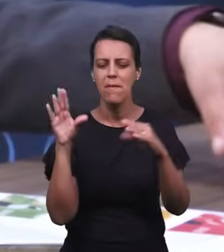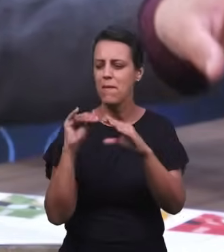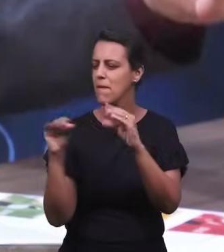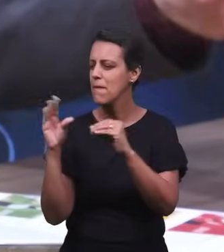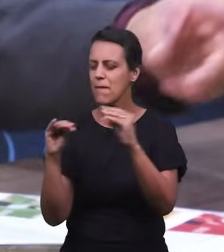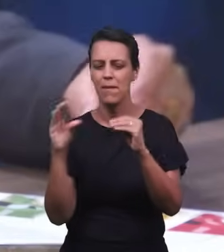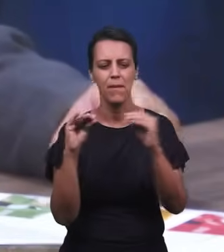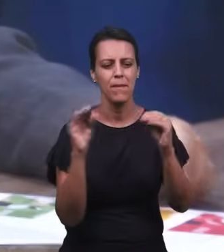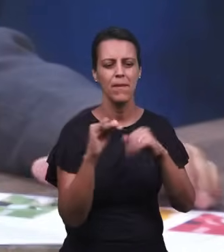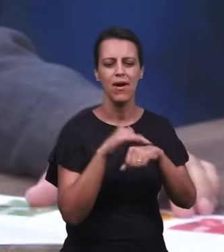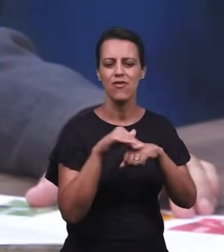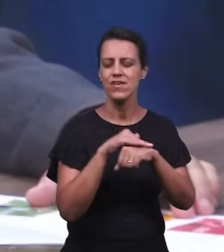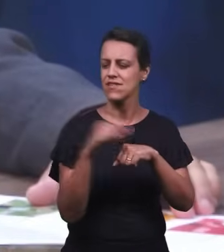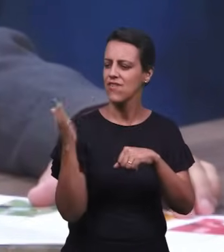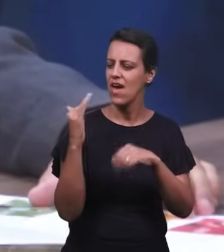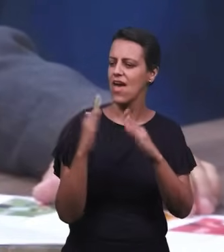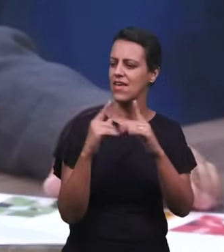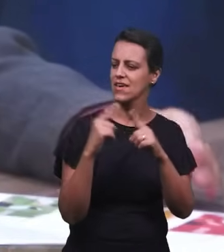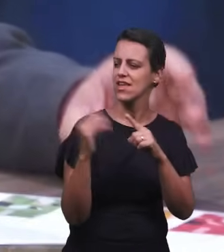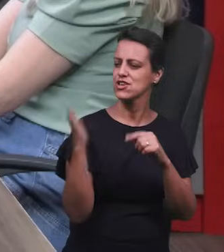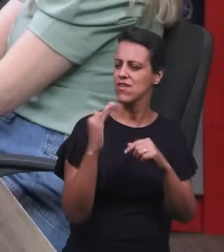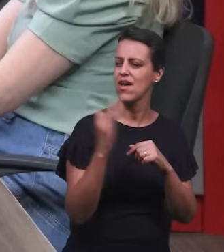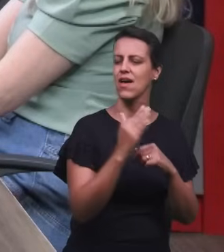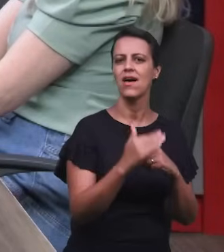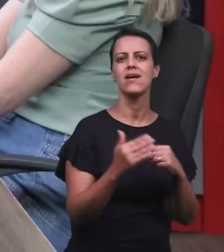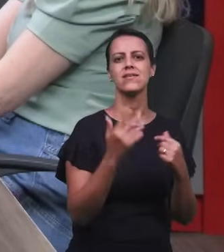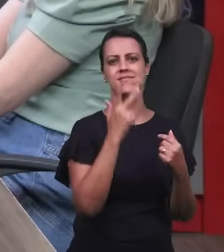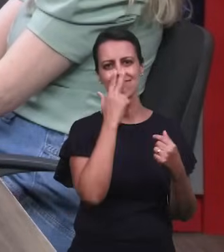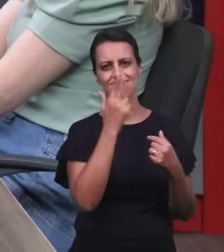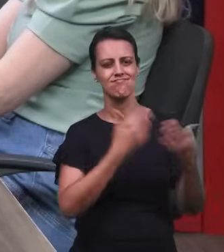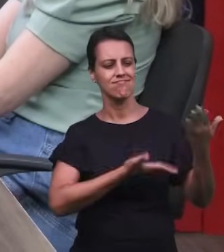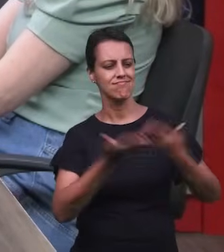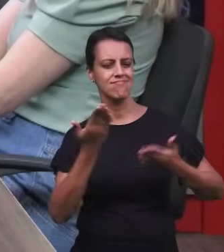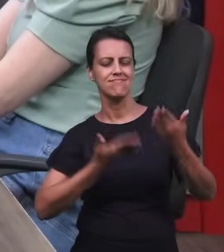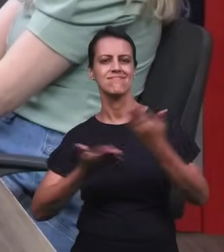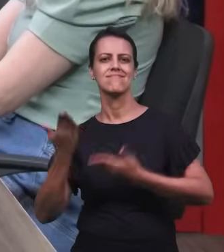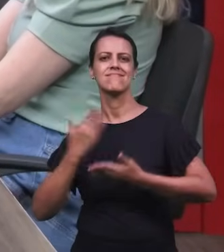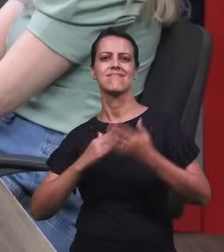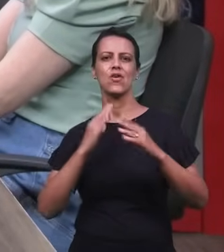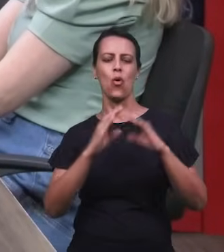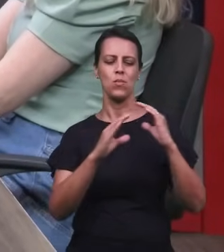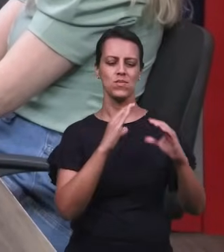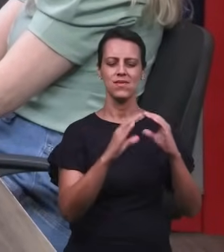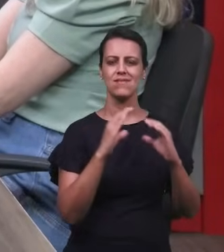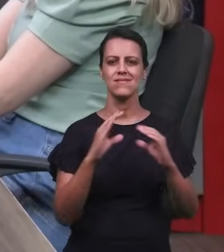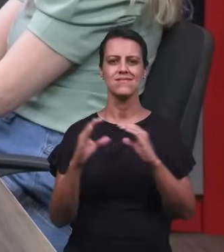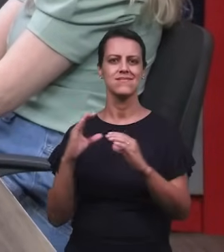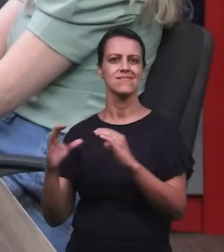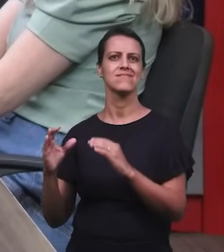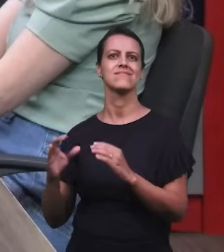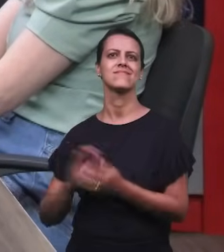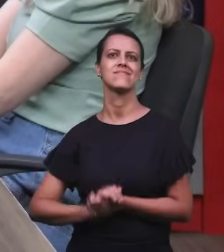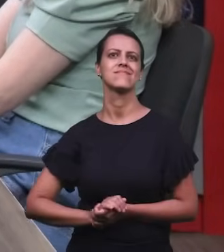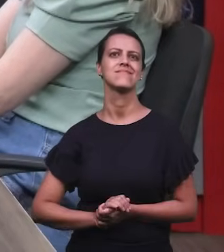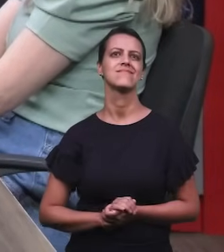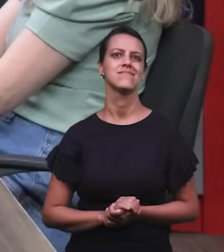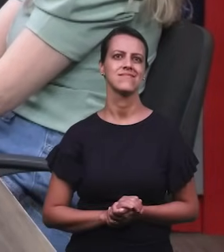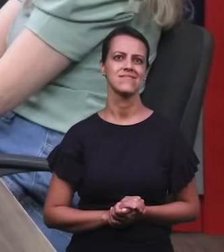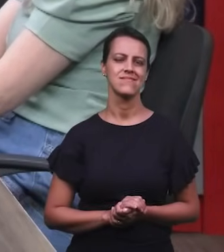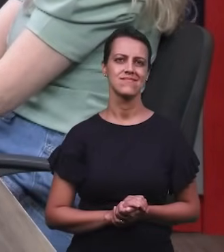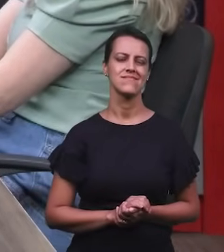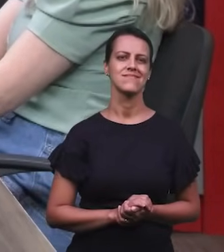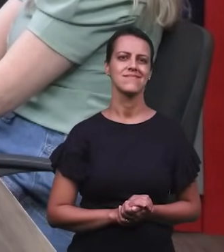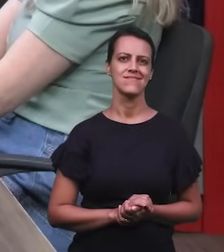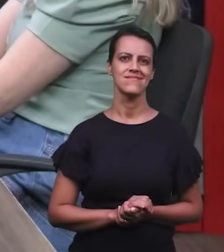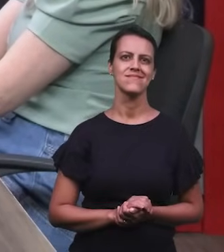evangelizando aqui, daqui a pouco aquela pessoa está dentro da igreja. Porque ele vai ali conversando, ele é comunicativo, né? E mais ainda a operação de